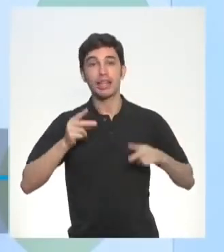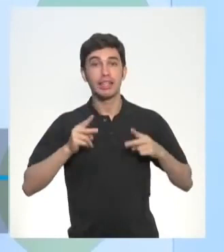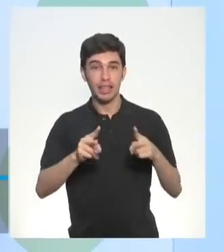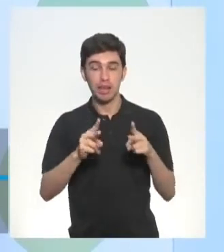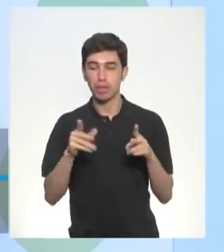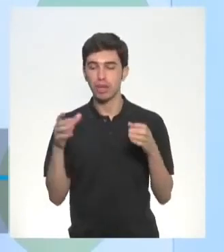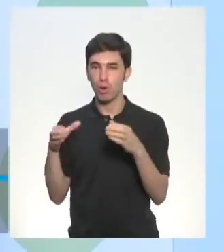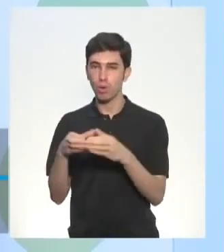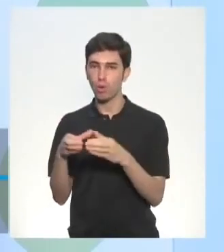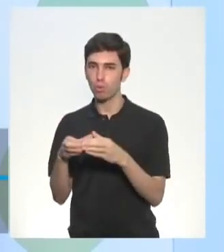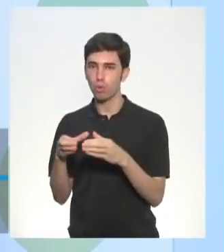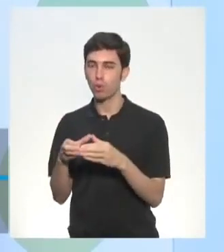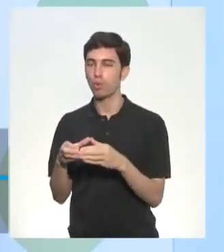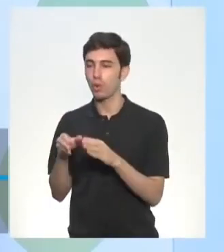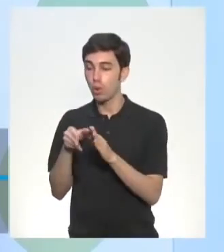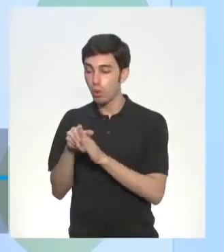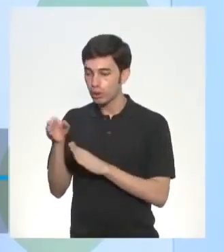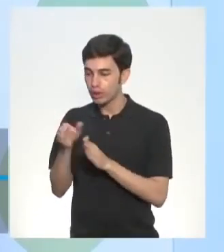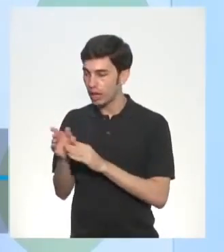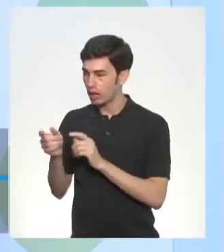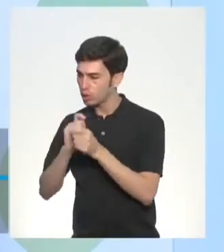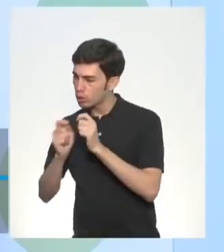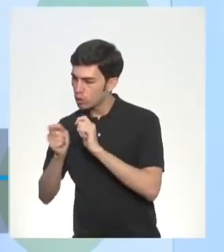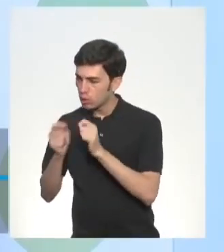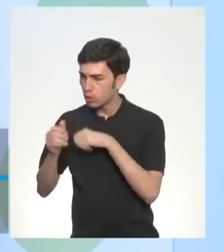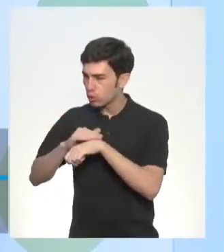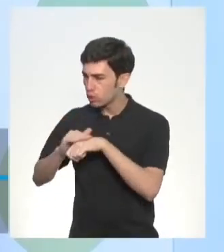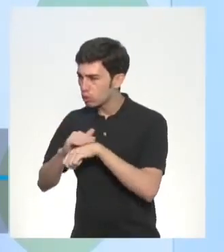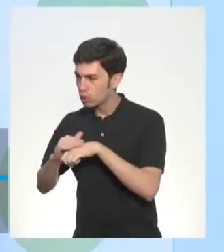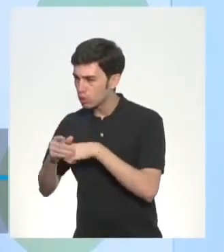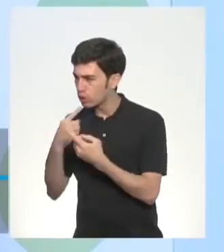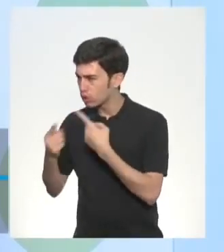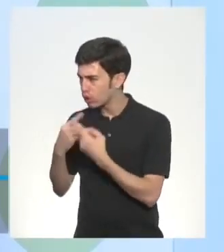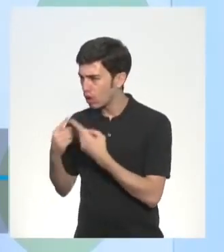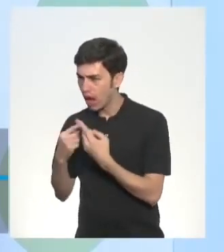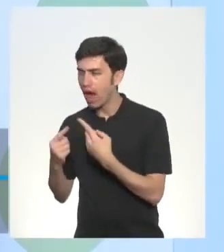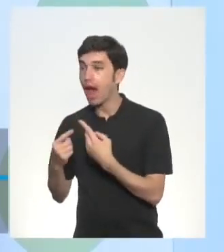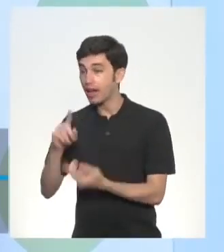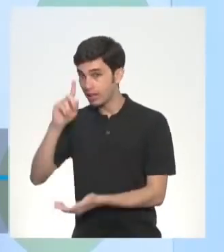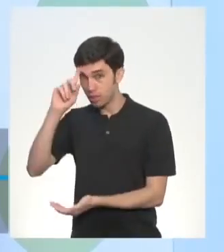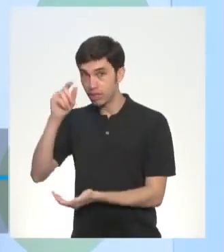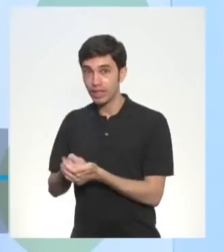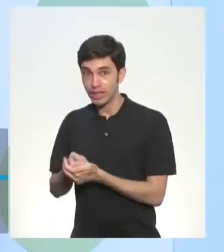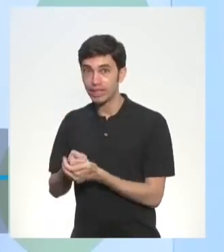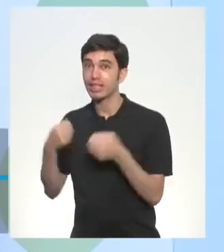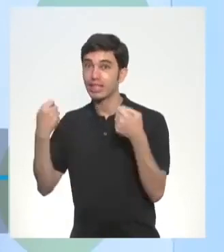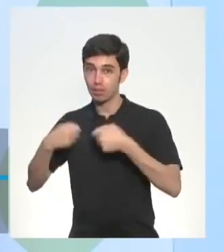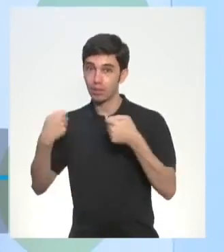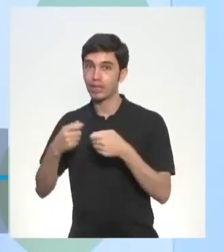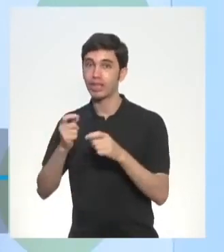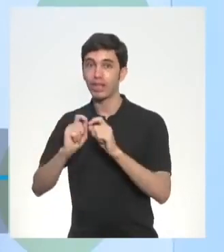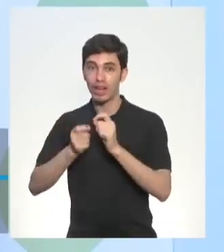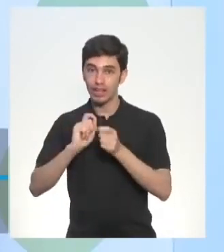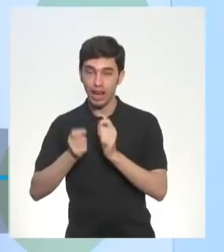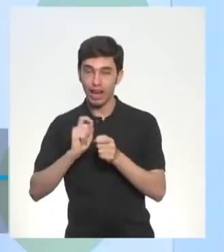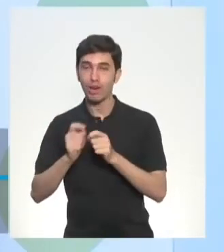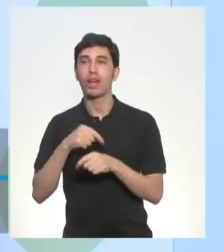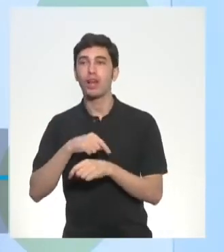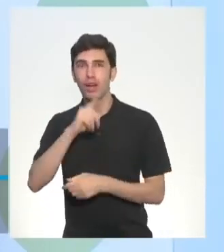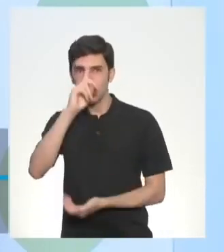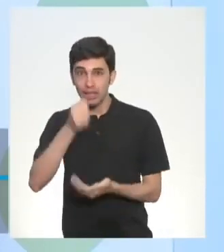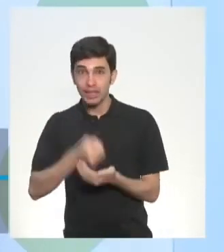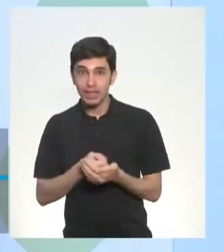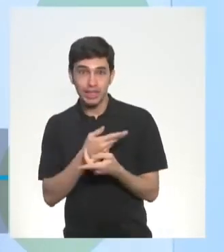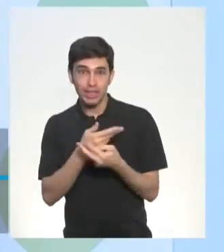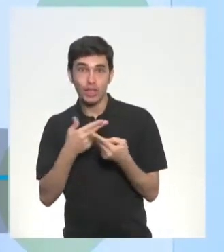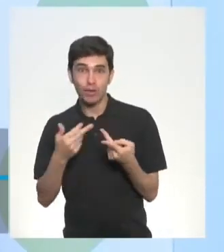se reúne o pessoal do condomínio para uma assembleia, para que votem assuntos pertinentes ao bem-estar das pessoas que moram no condomínio. Então,